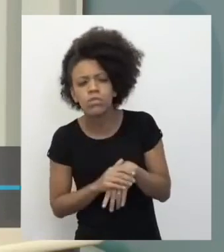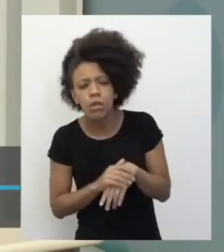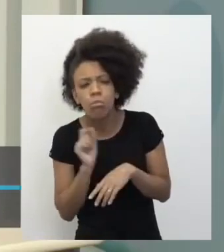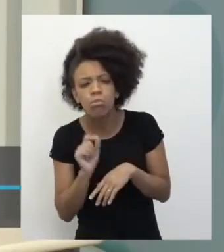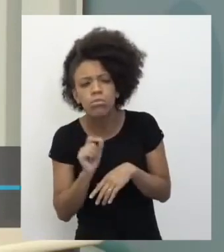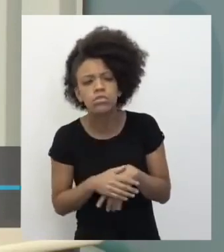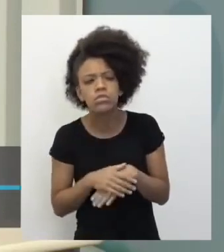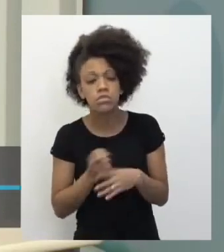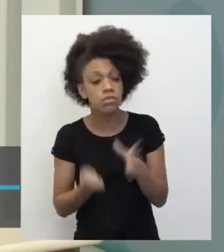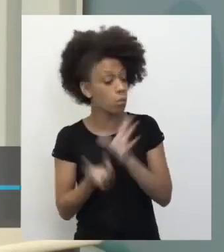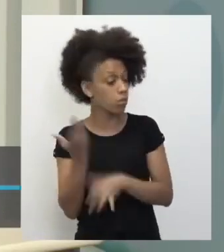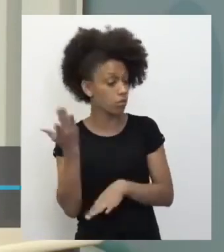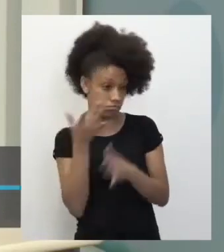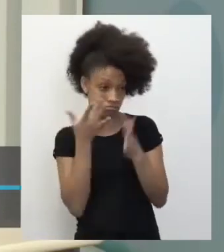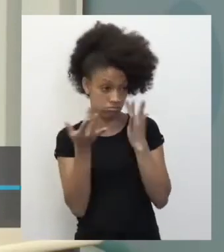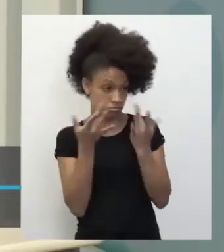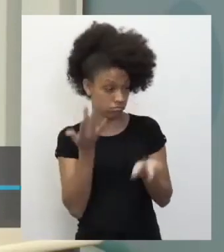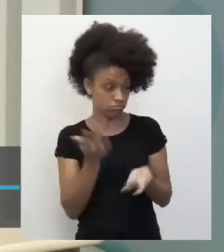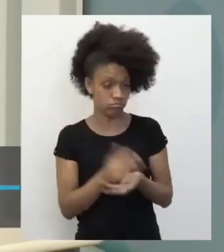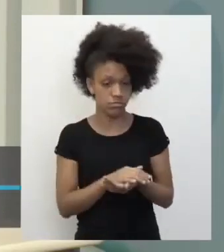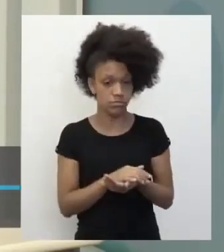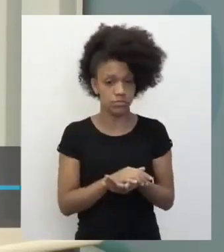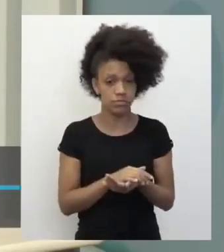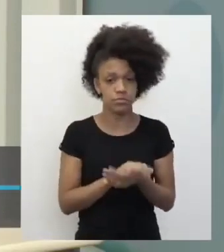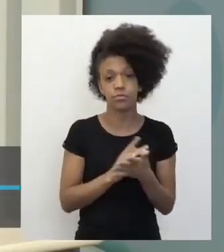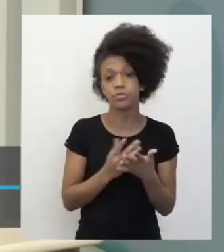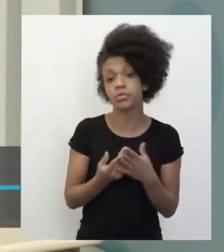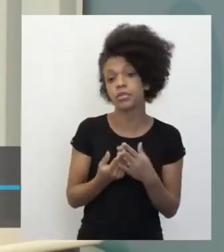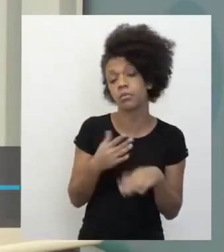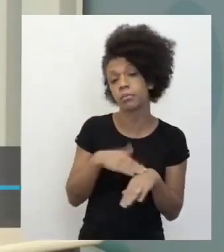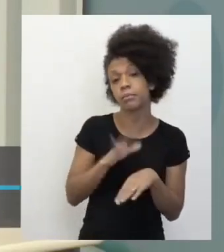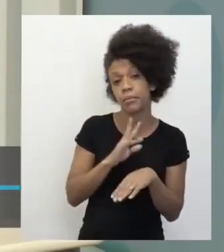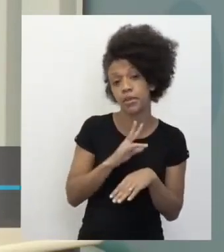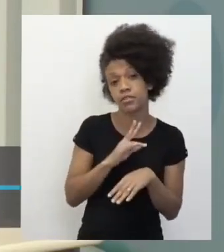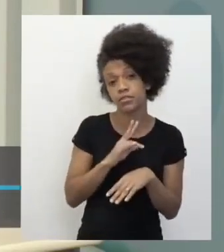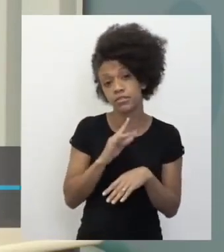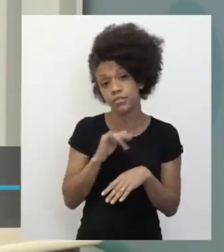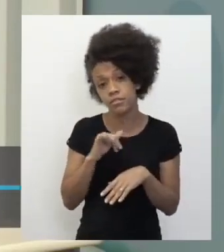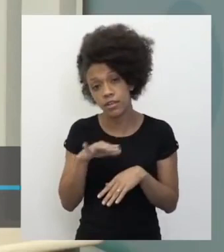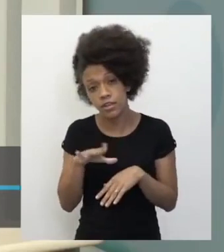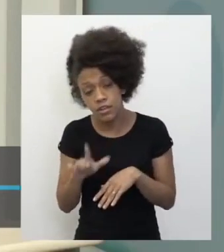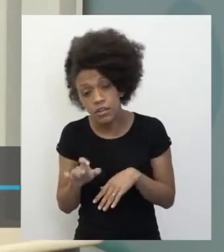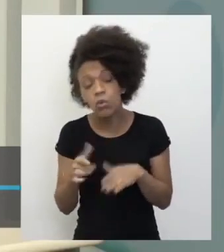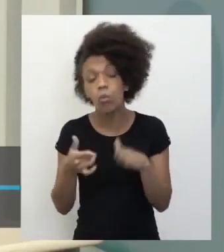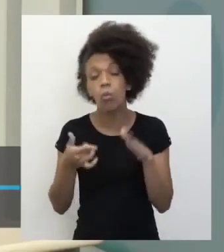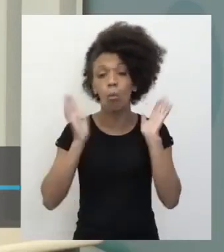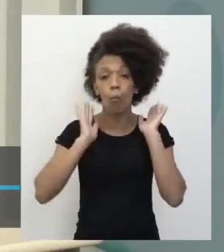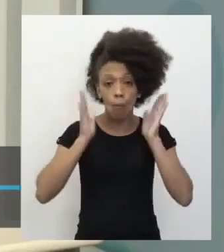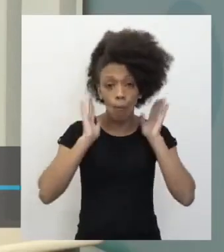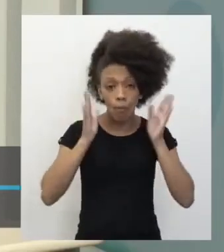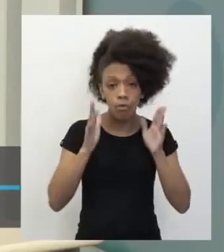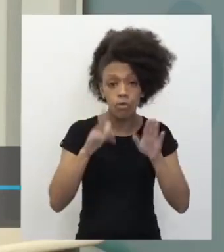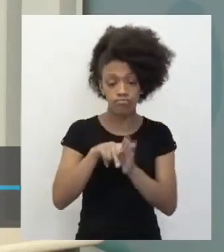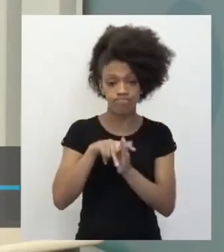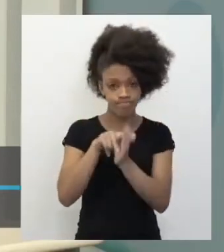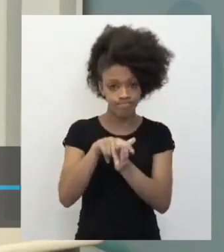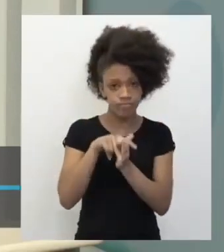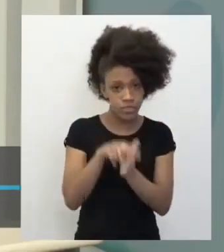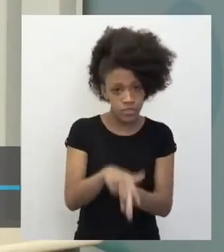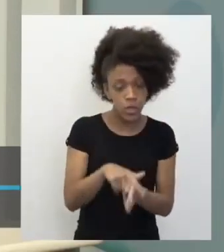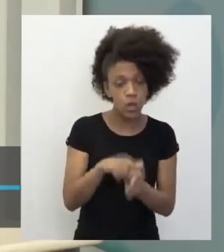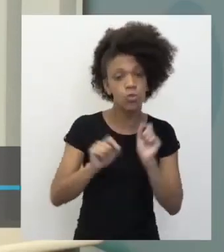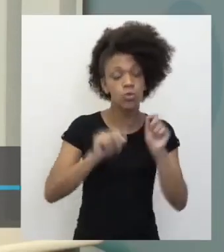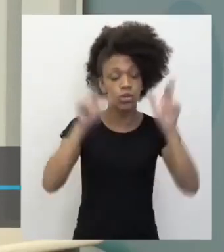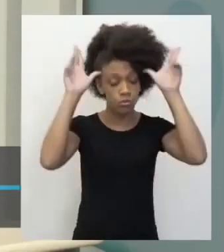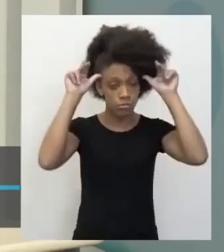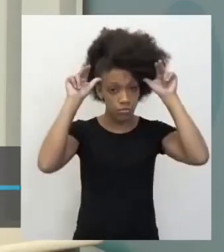eu elaboro uma peça. E aí falaram para ele: olha, mais vale um burro que me carregue que um cavalo que me derrube. Este